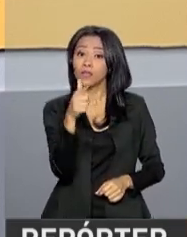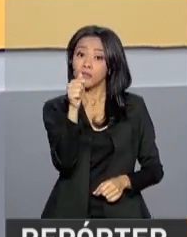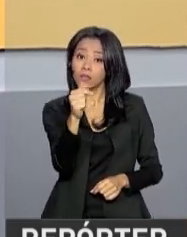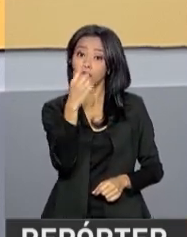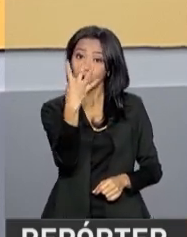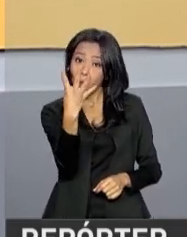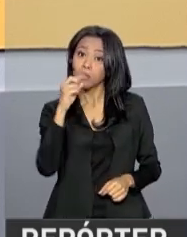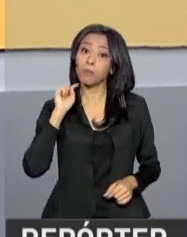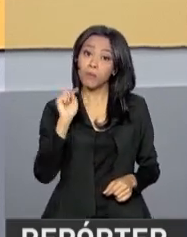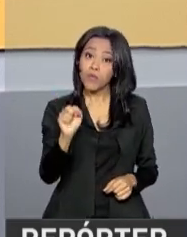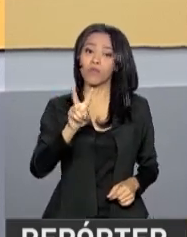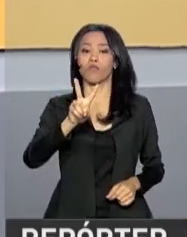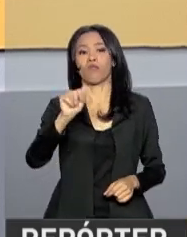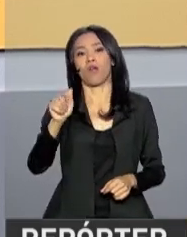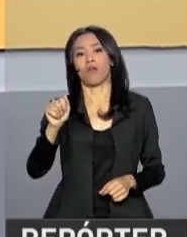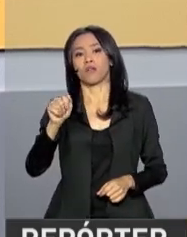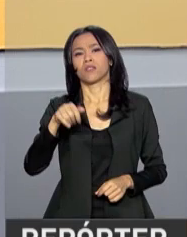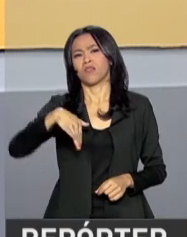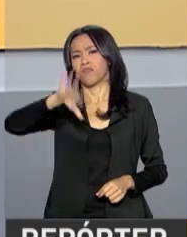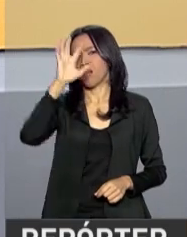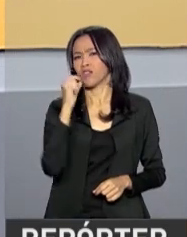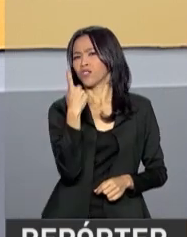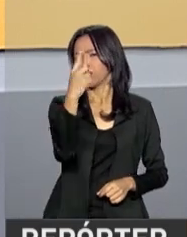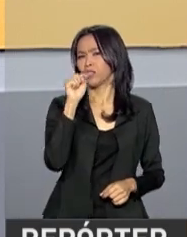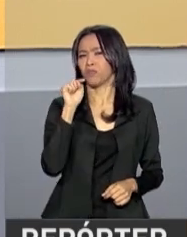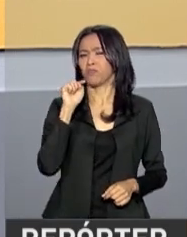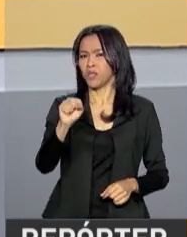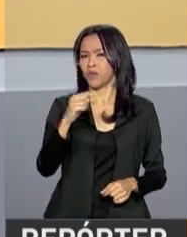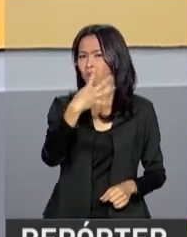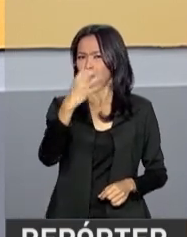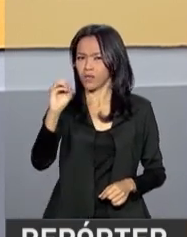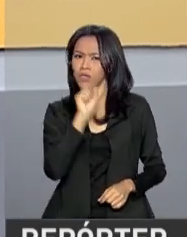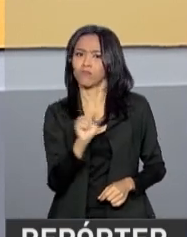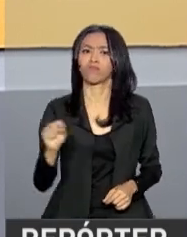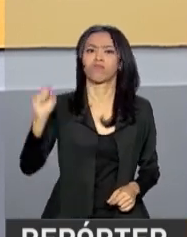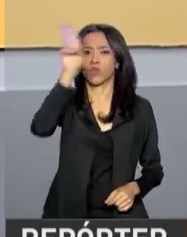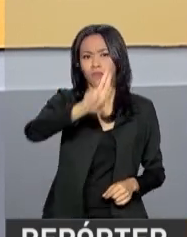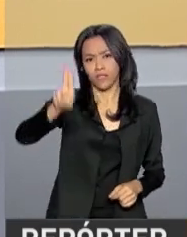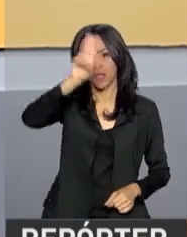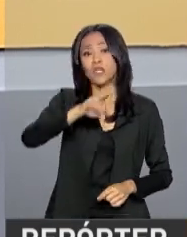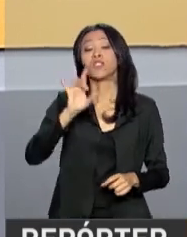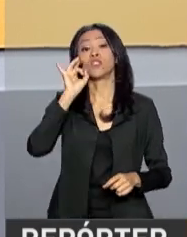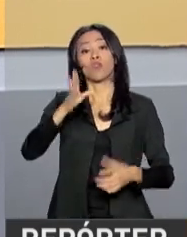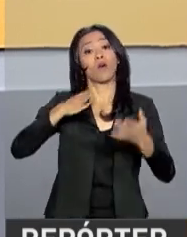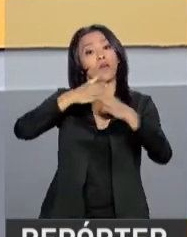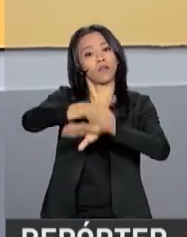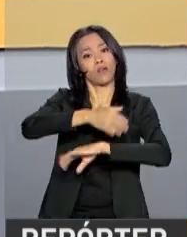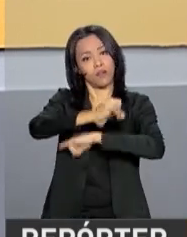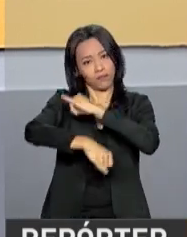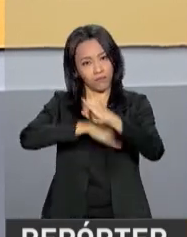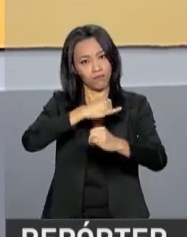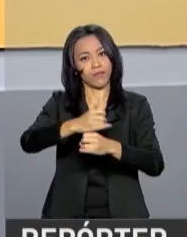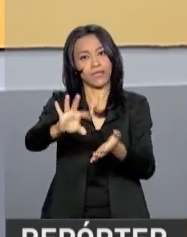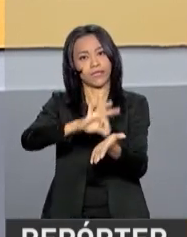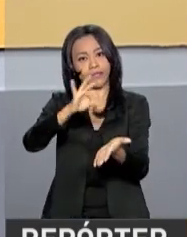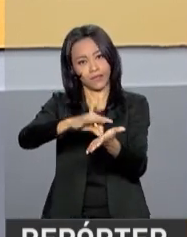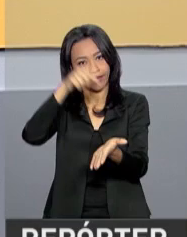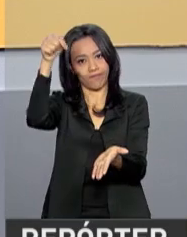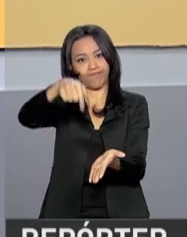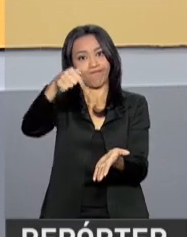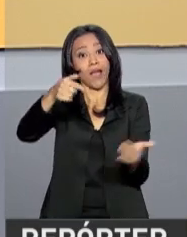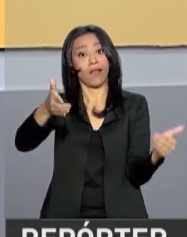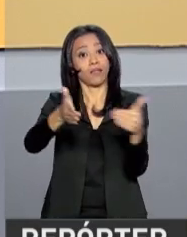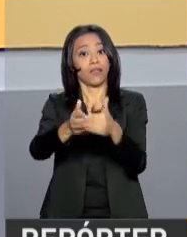400 instituições de ensino superior as inscrições devem ser feitas exclusivamente pela página do prouni na internet